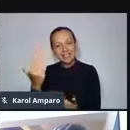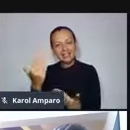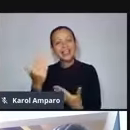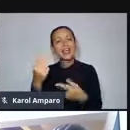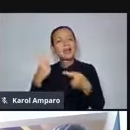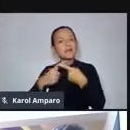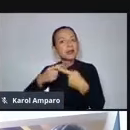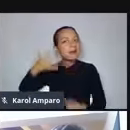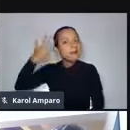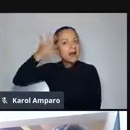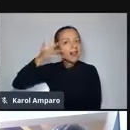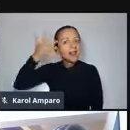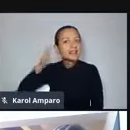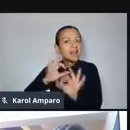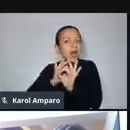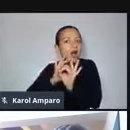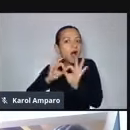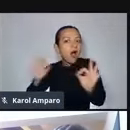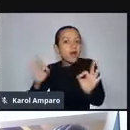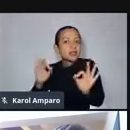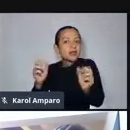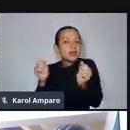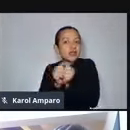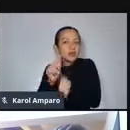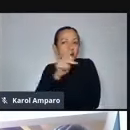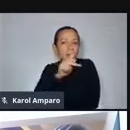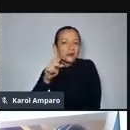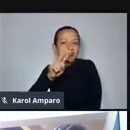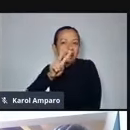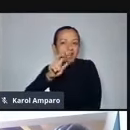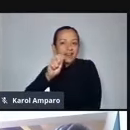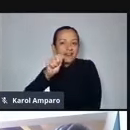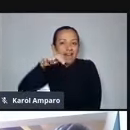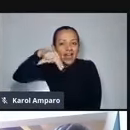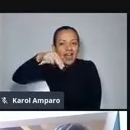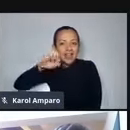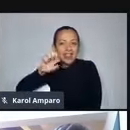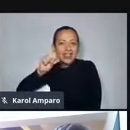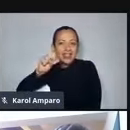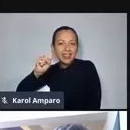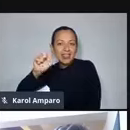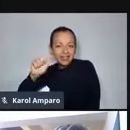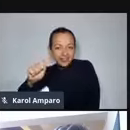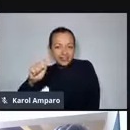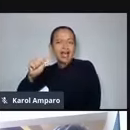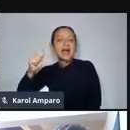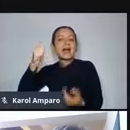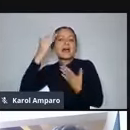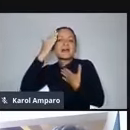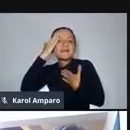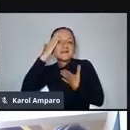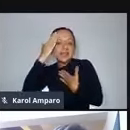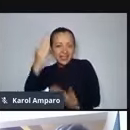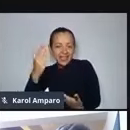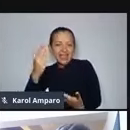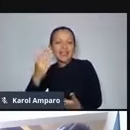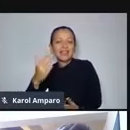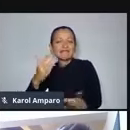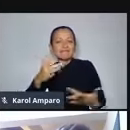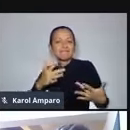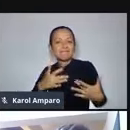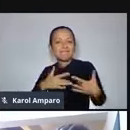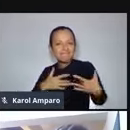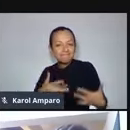excelente palestra. Estou aqui com a professora Vanessa, também está te prestigiando. Muito obrigado mesmo, de coração. Se o senhor